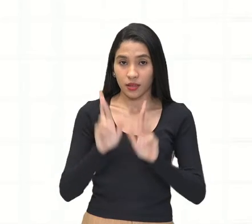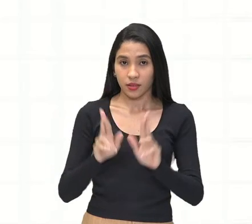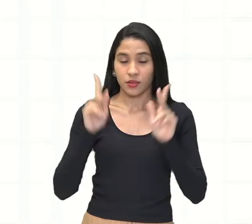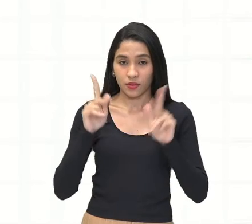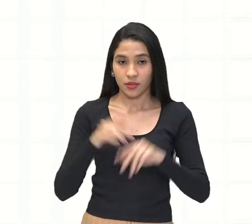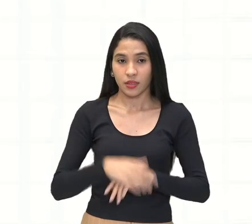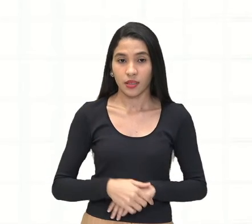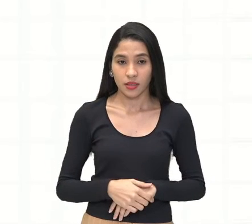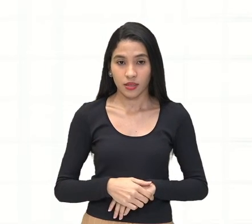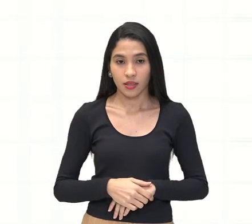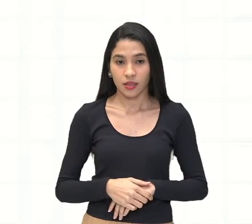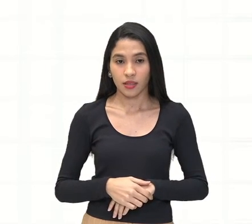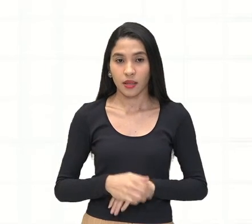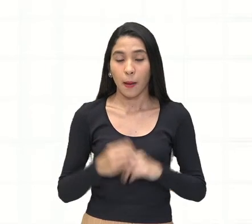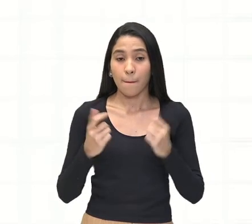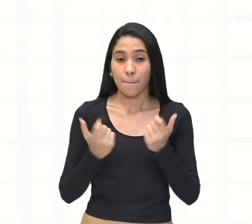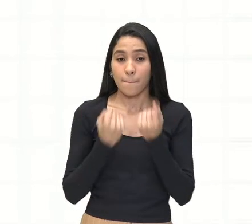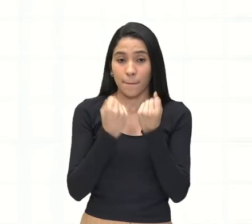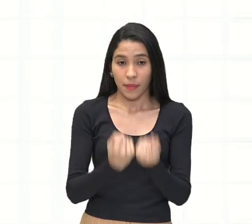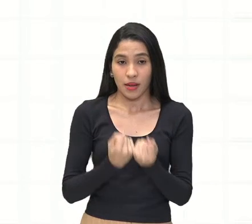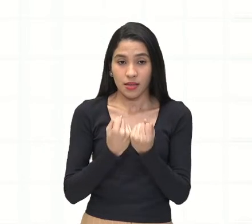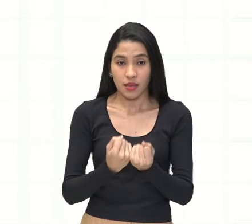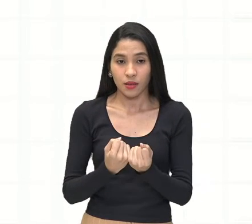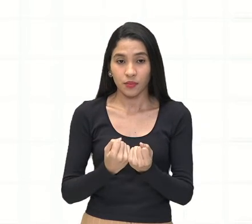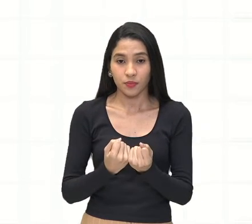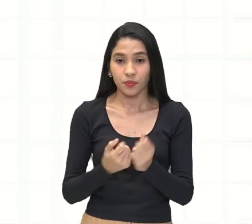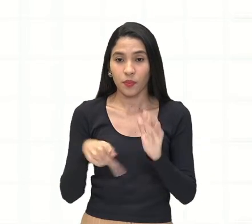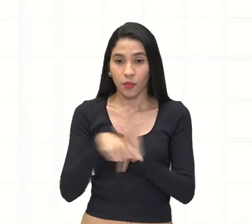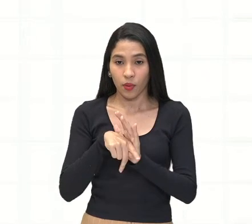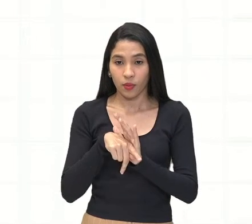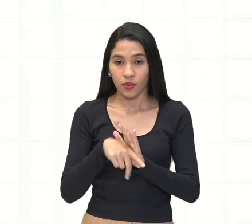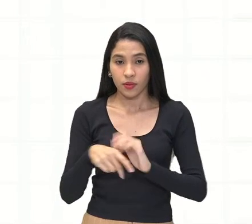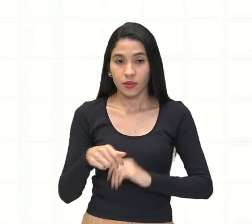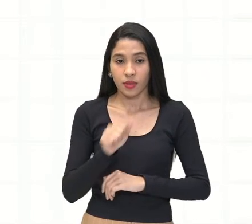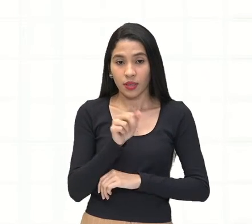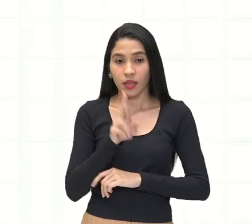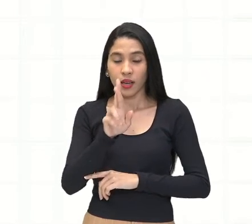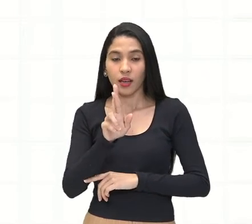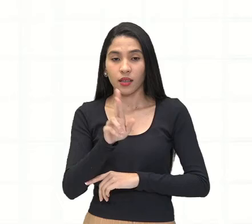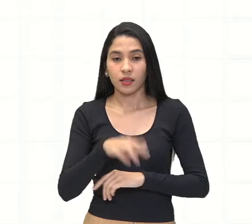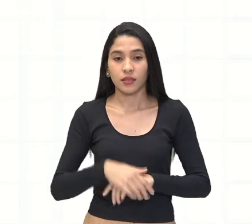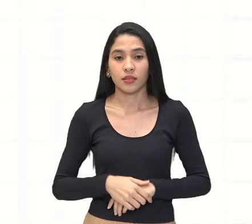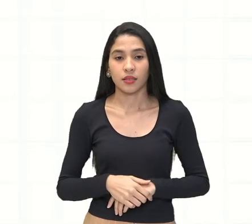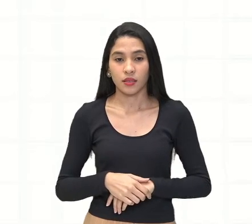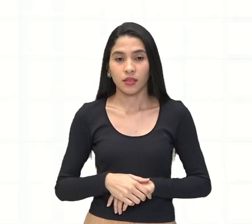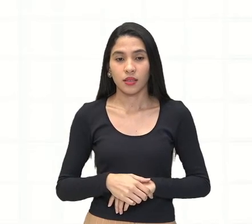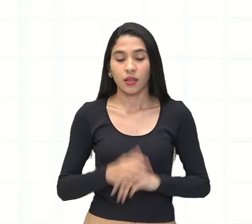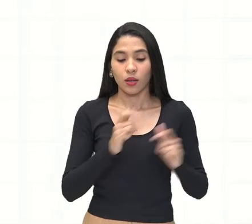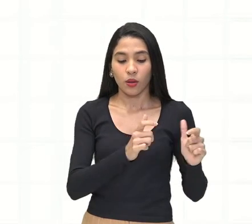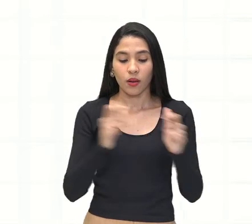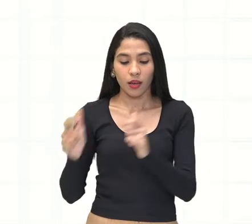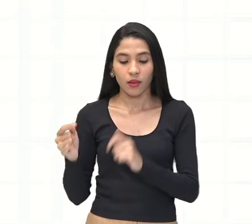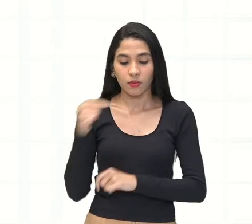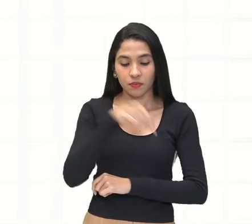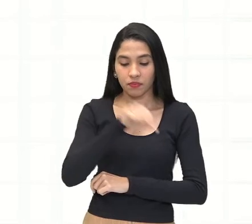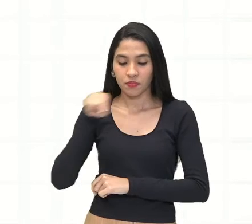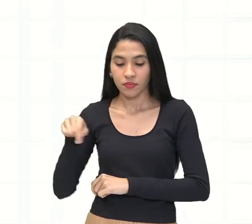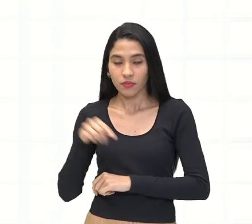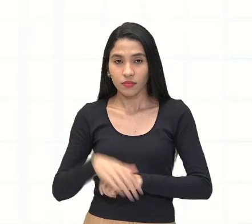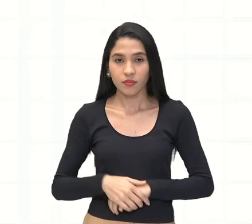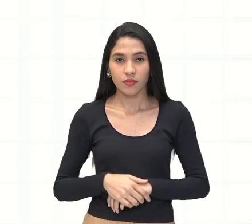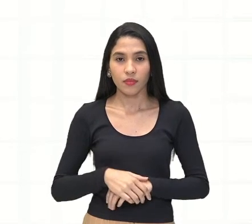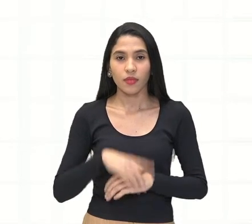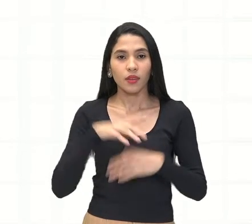diferença de pressão do ar entre esses locais, né? E aí, o